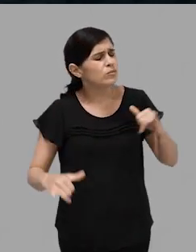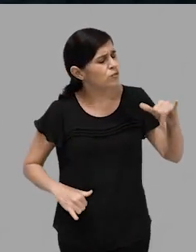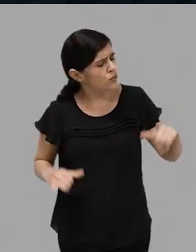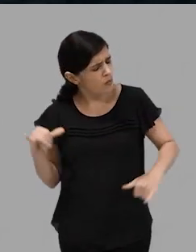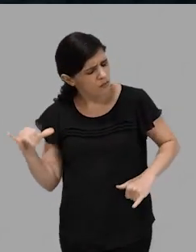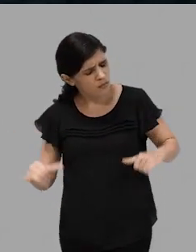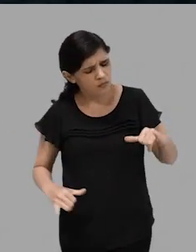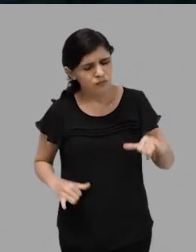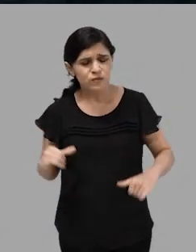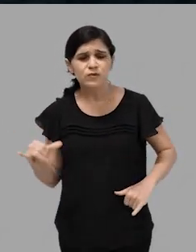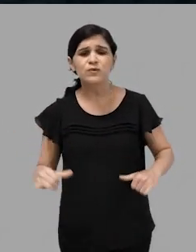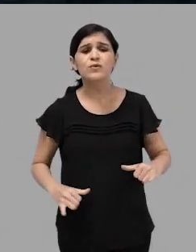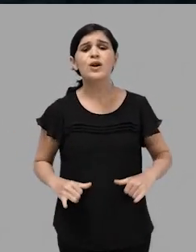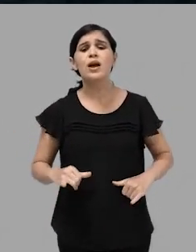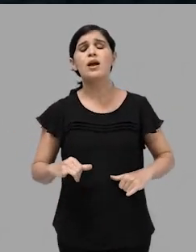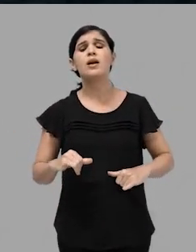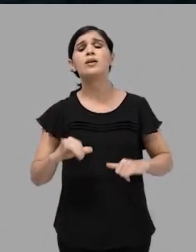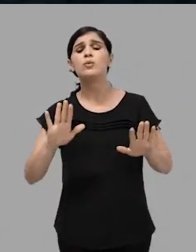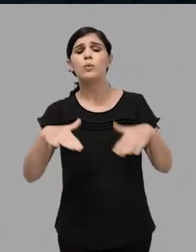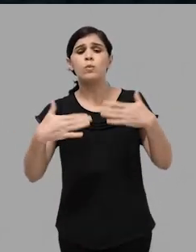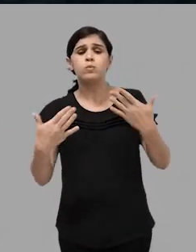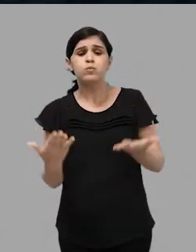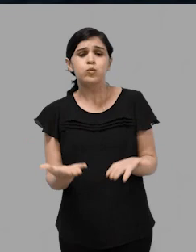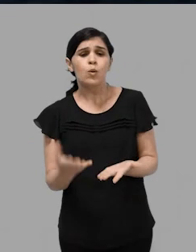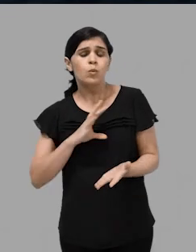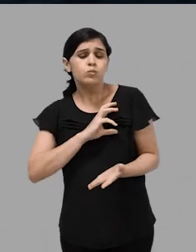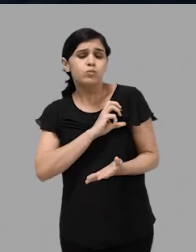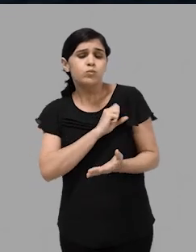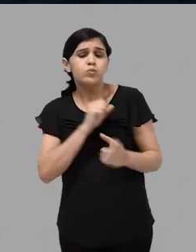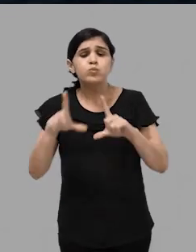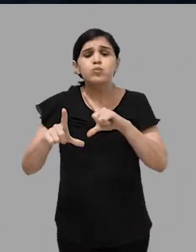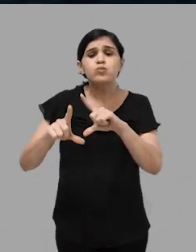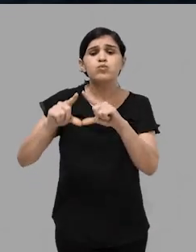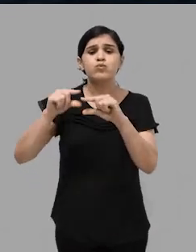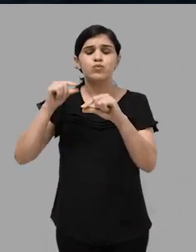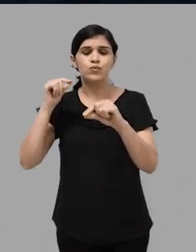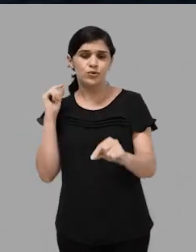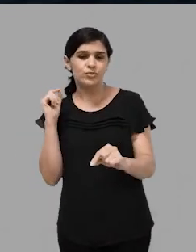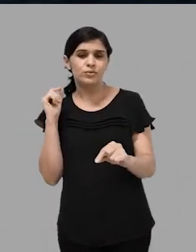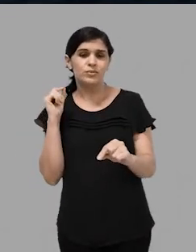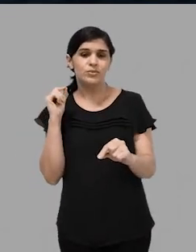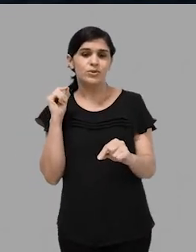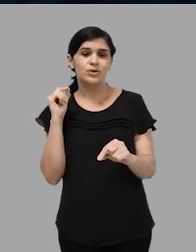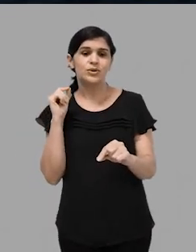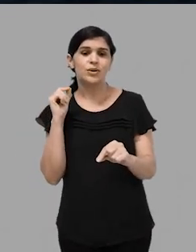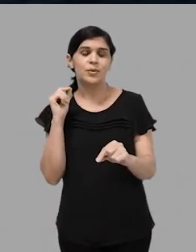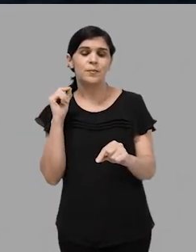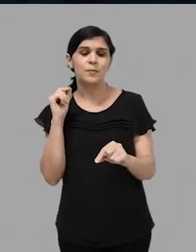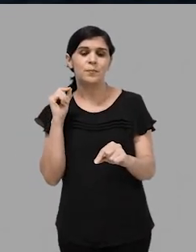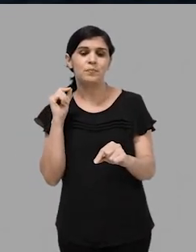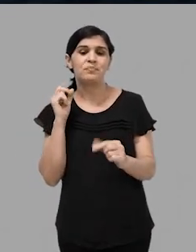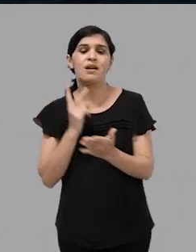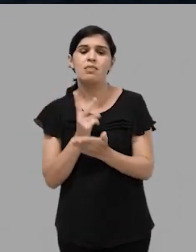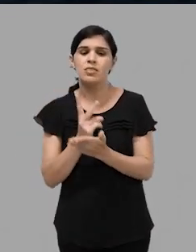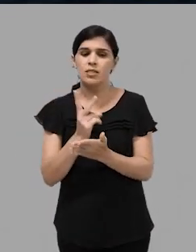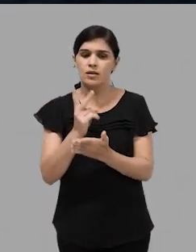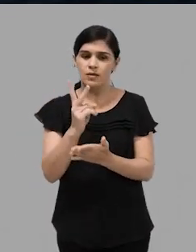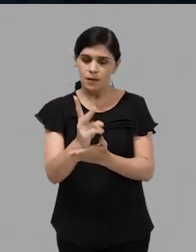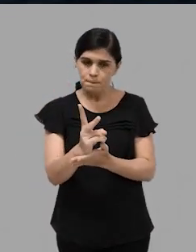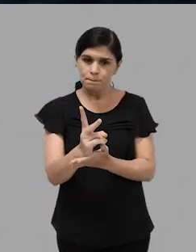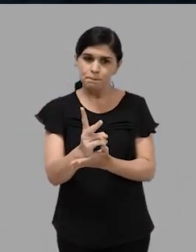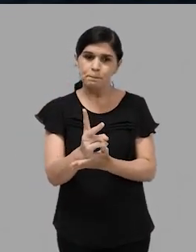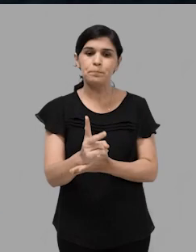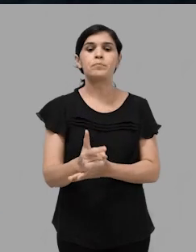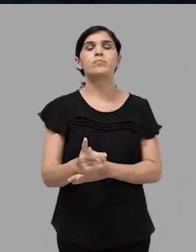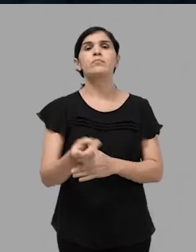Era a mulher, exatamente. Embora as produções fossem escritas por homens, o eu lírico era